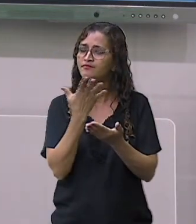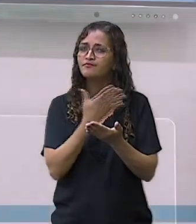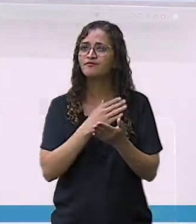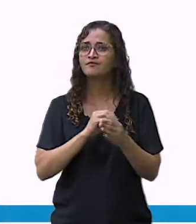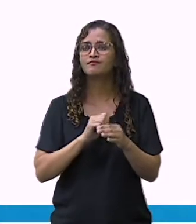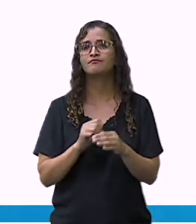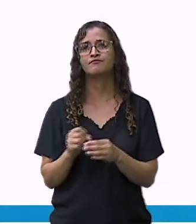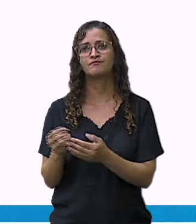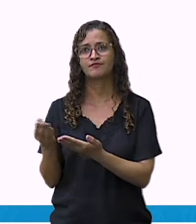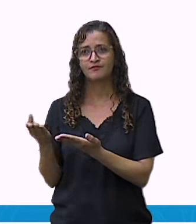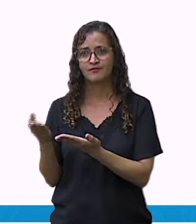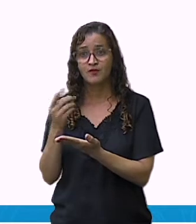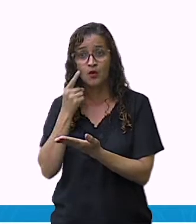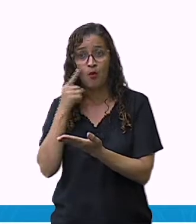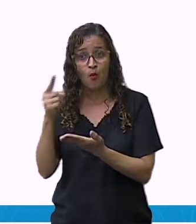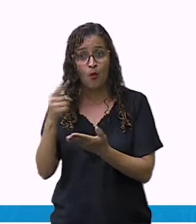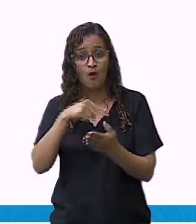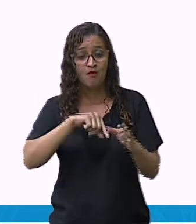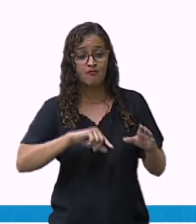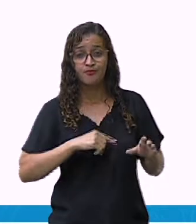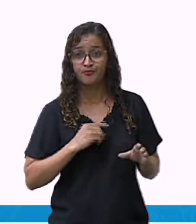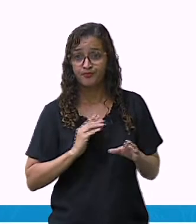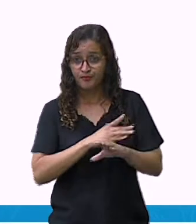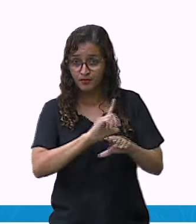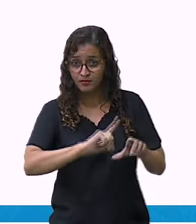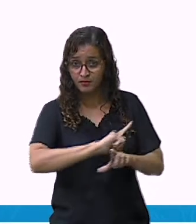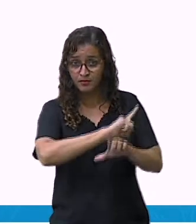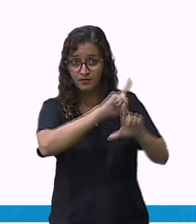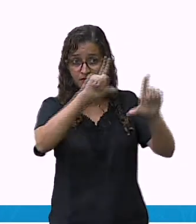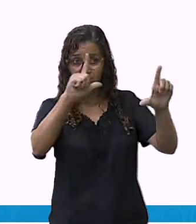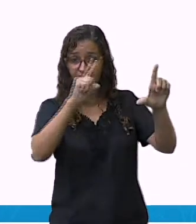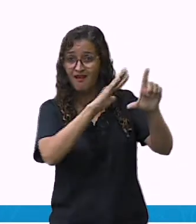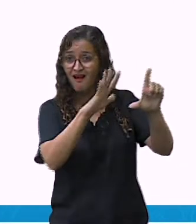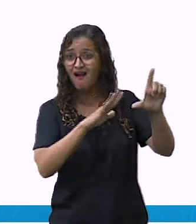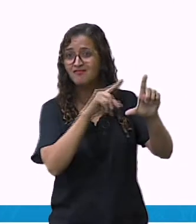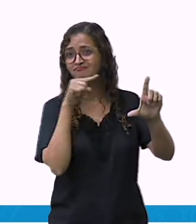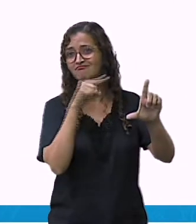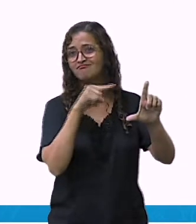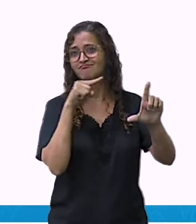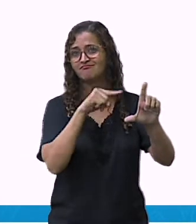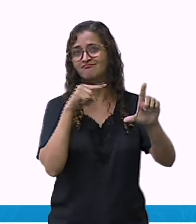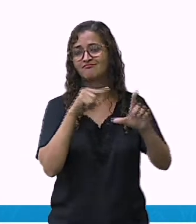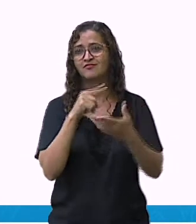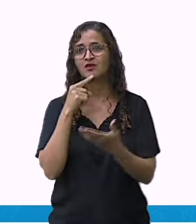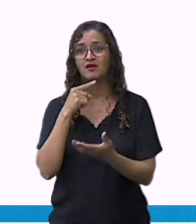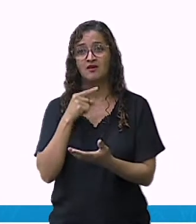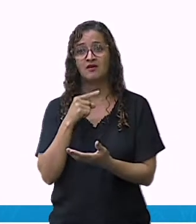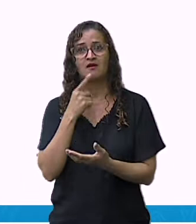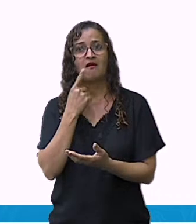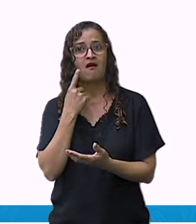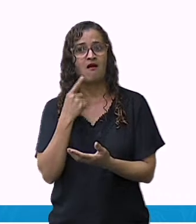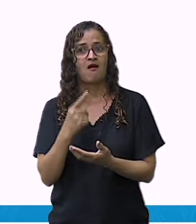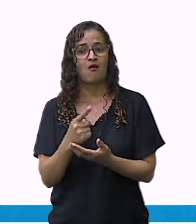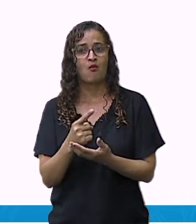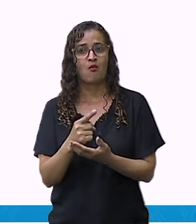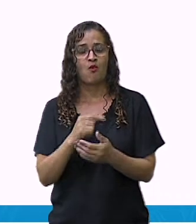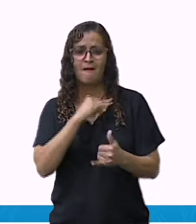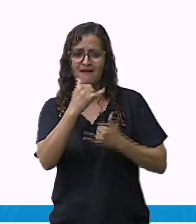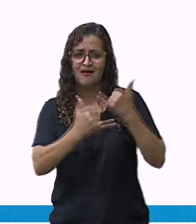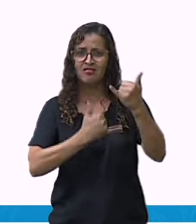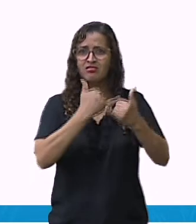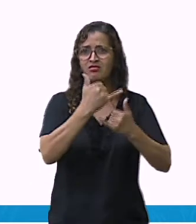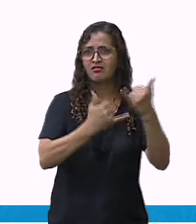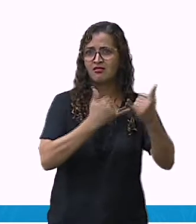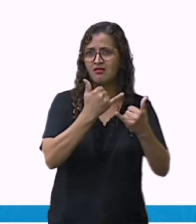atividade postada na plataforma SMED-GV, nós temos a língua do P, que é uma